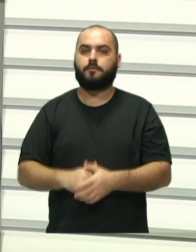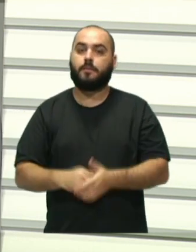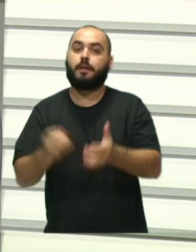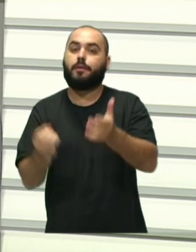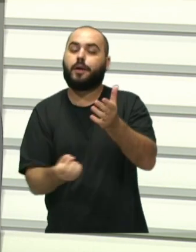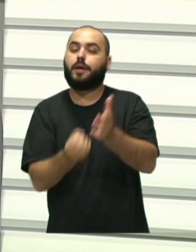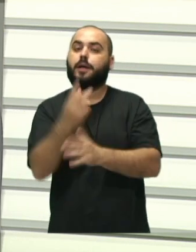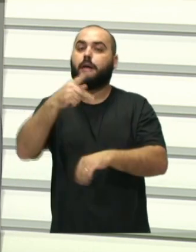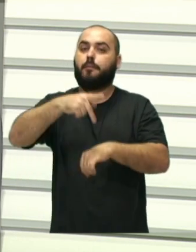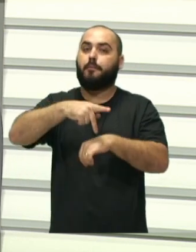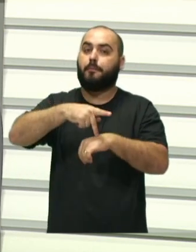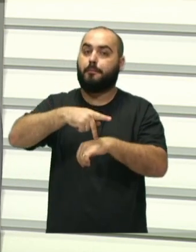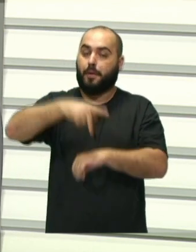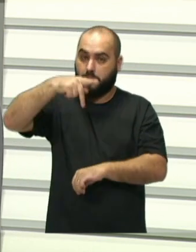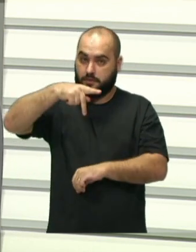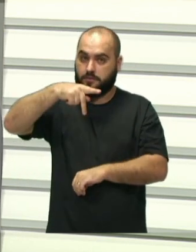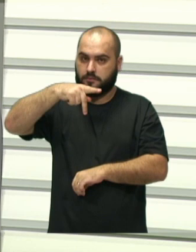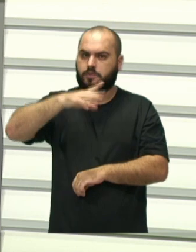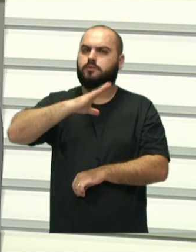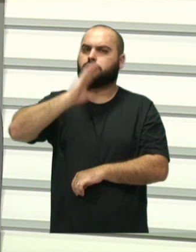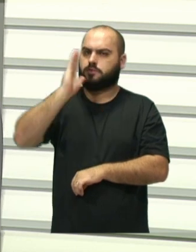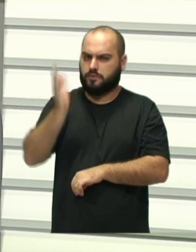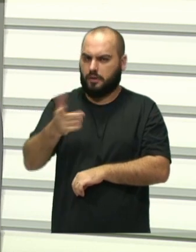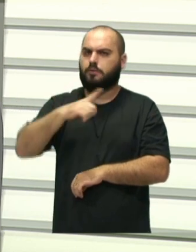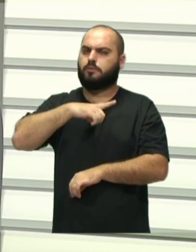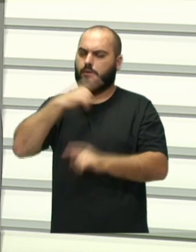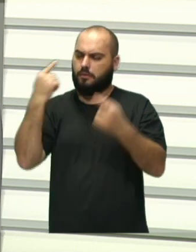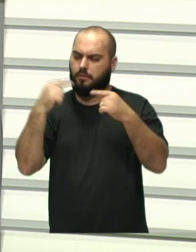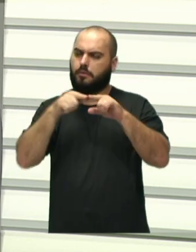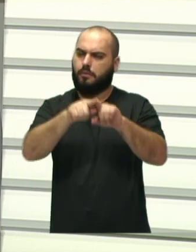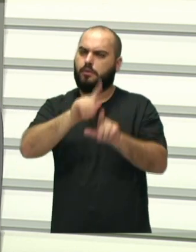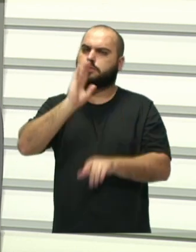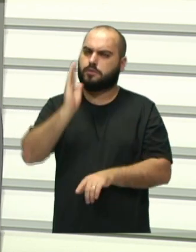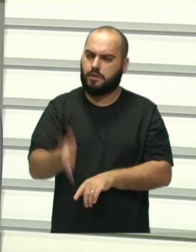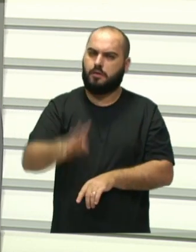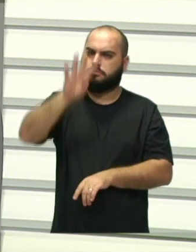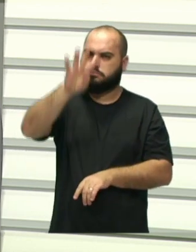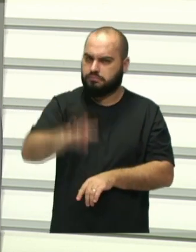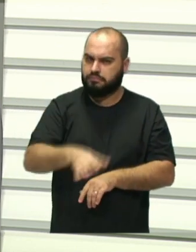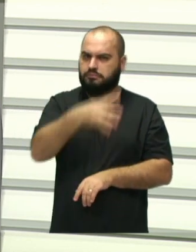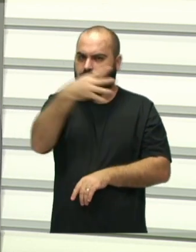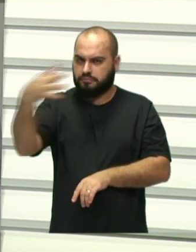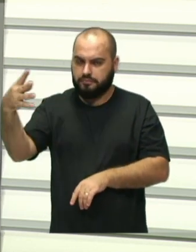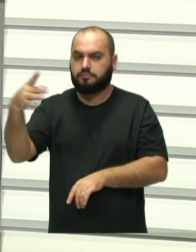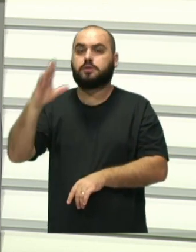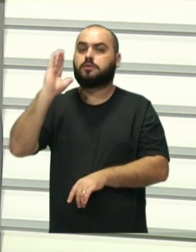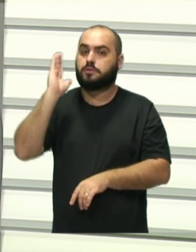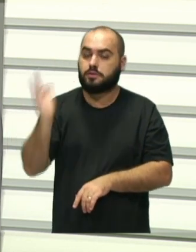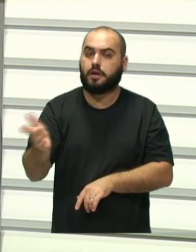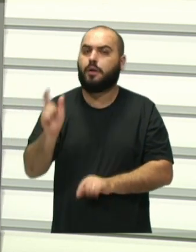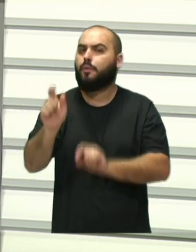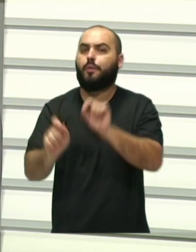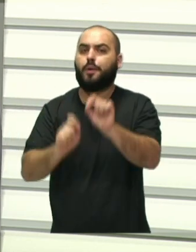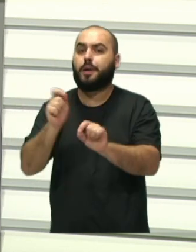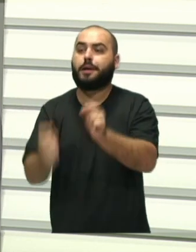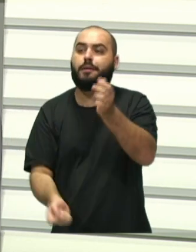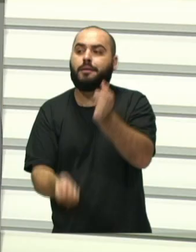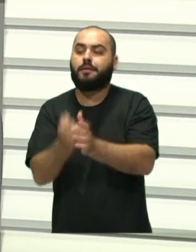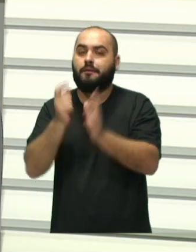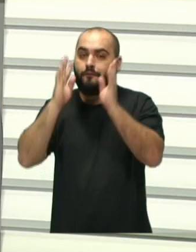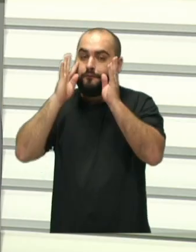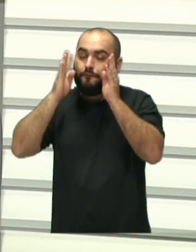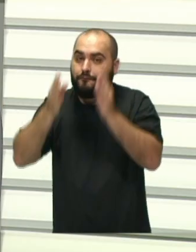pós-graduação já temos uma minuta já temos uma grade de disciplinas aonde vai se criar um